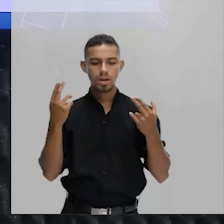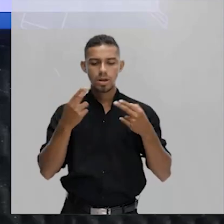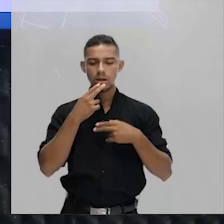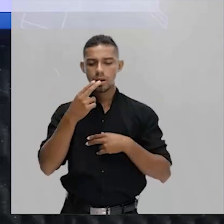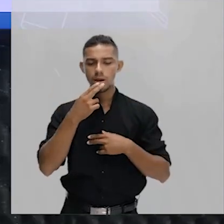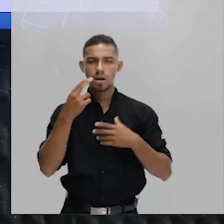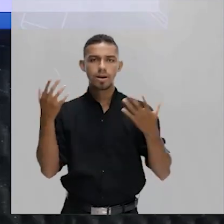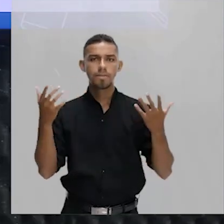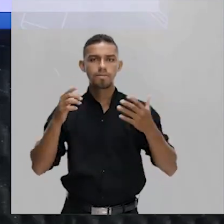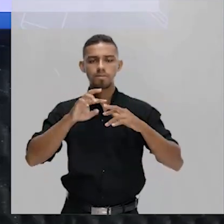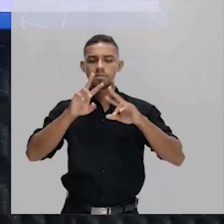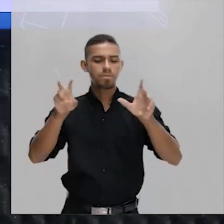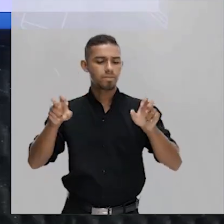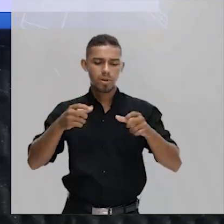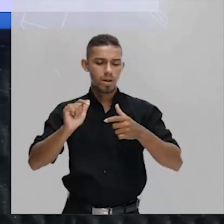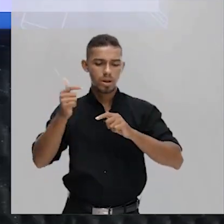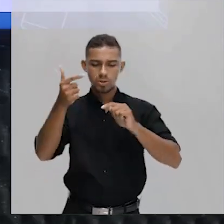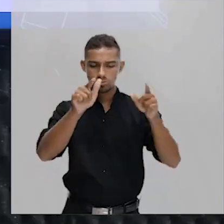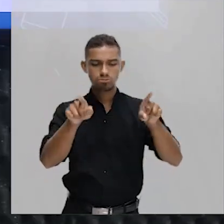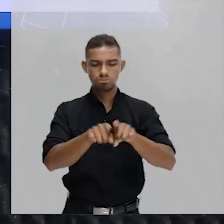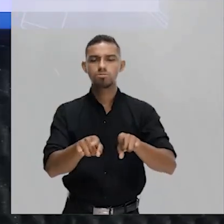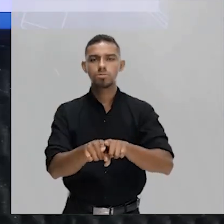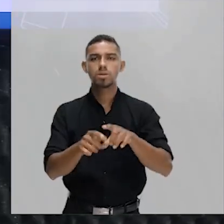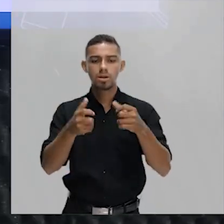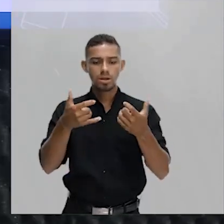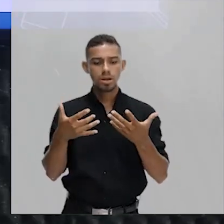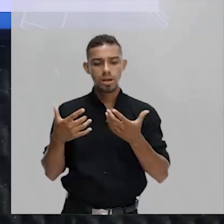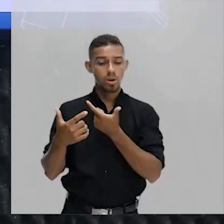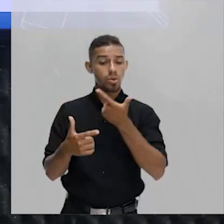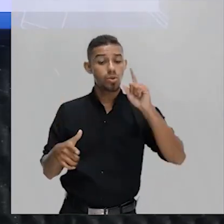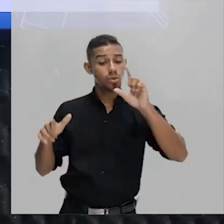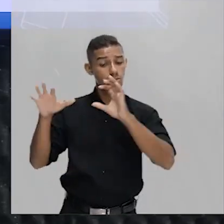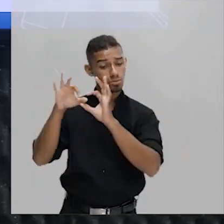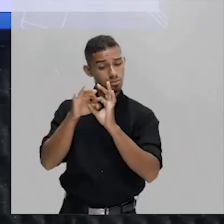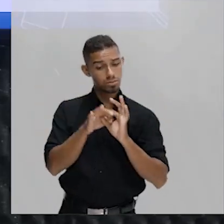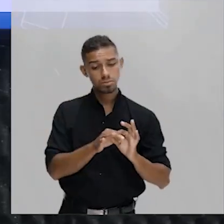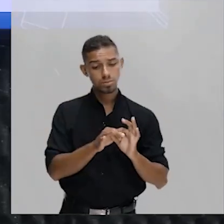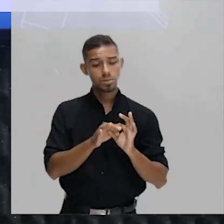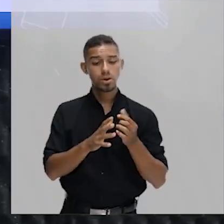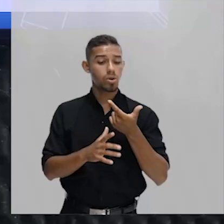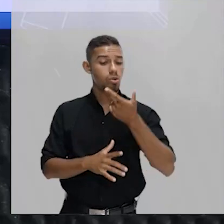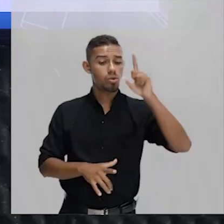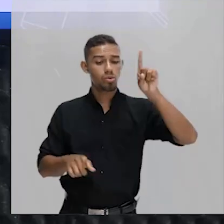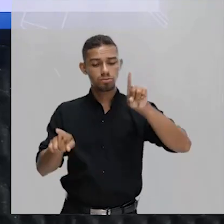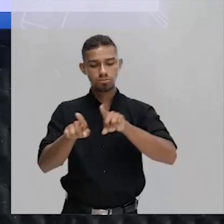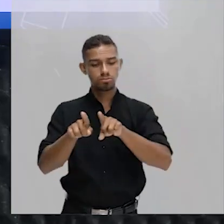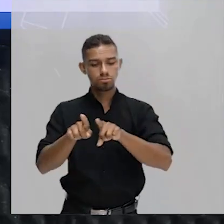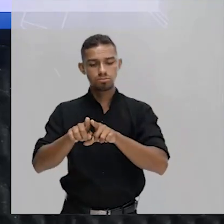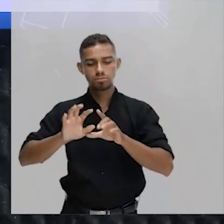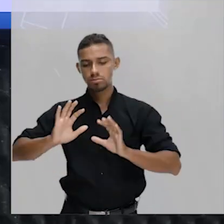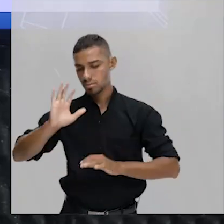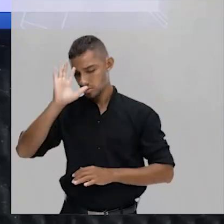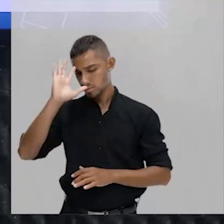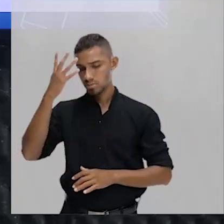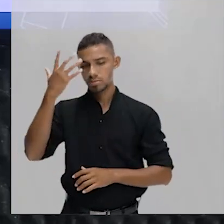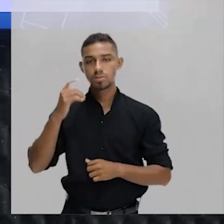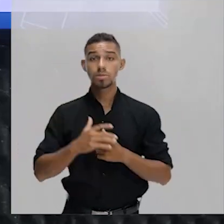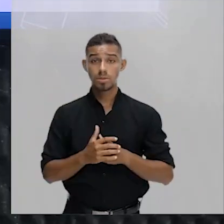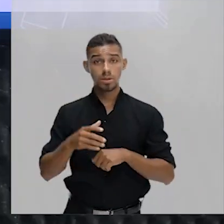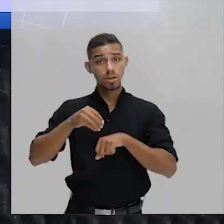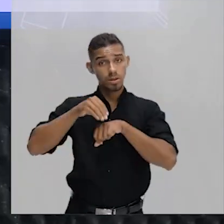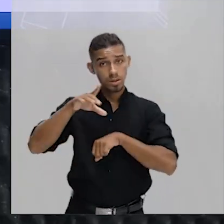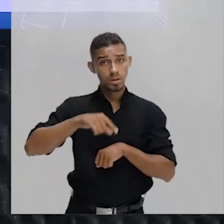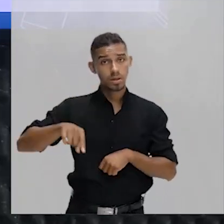relacionado a cigarro, a essas coisas, né? Então, já é no outro contexto, em uma outra situação. Então, fica a dica, o